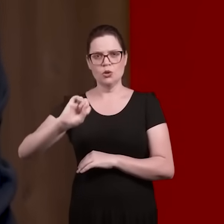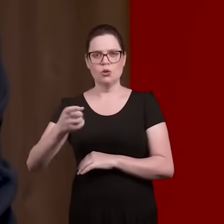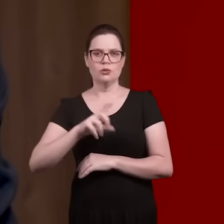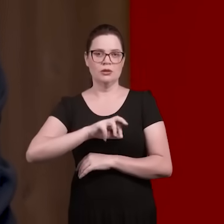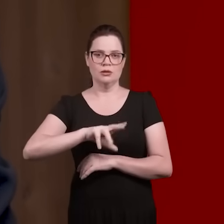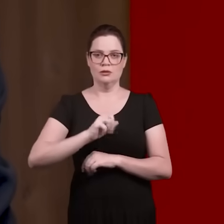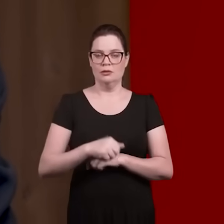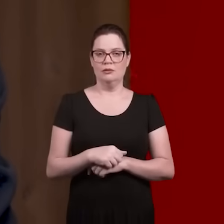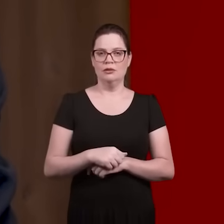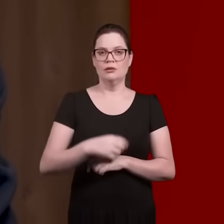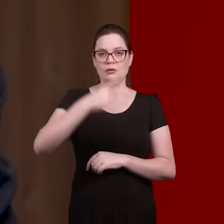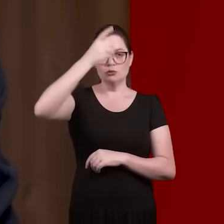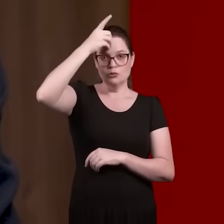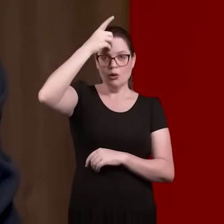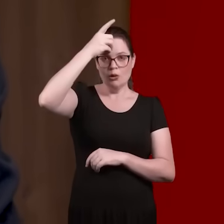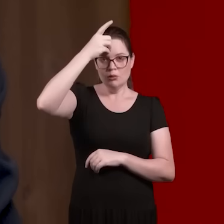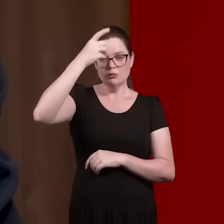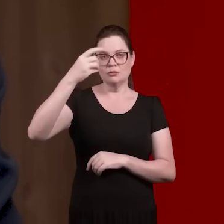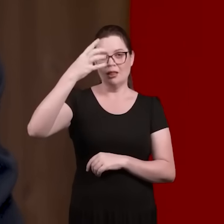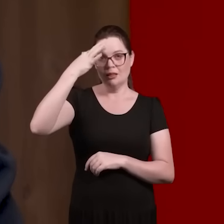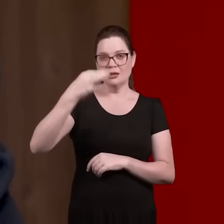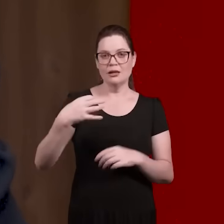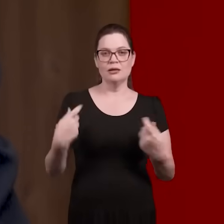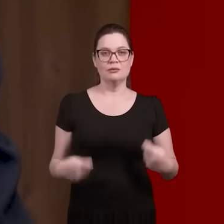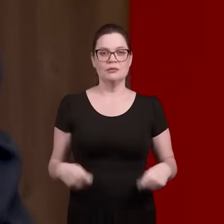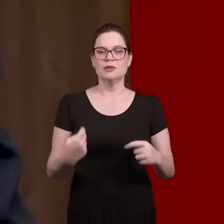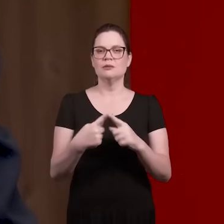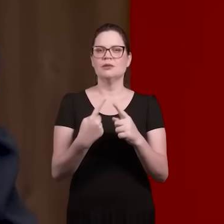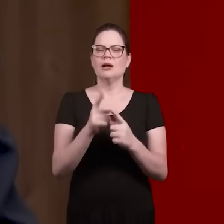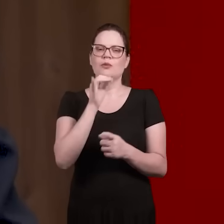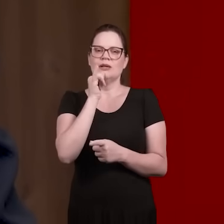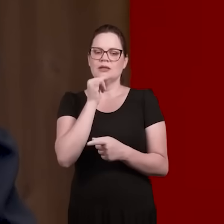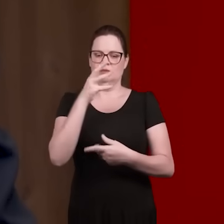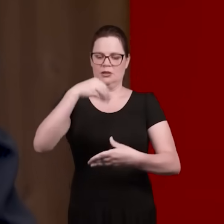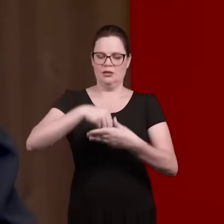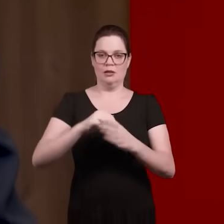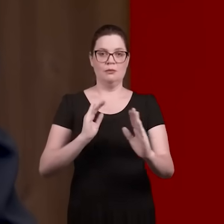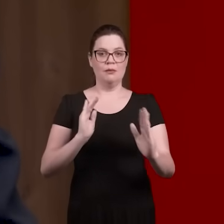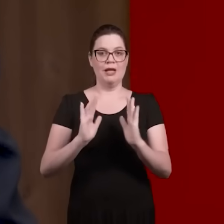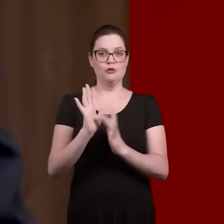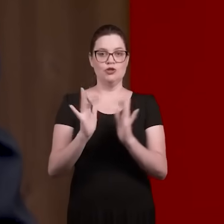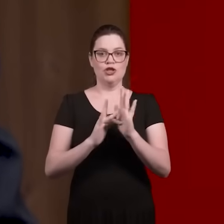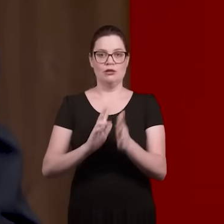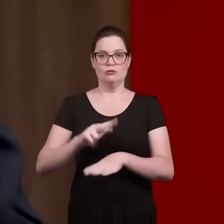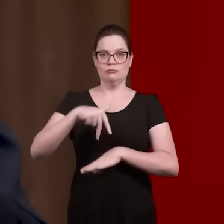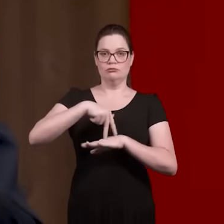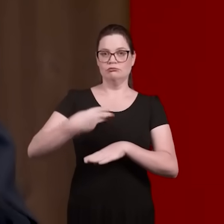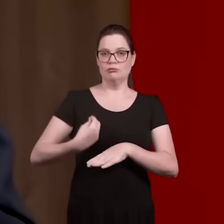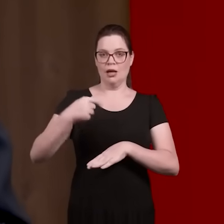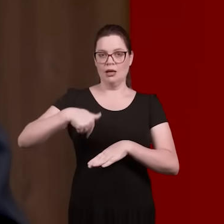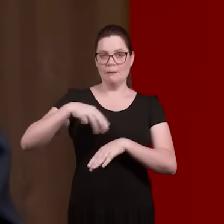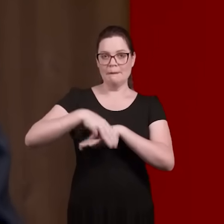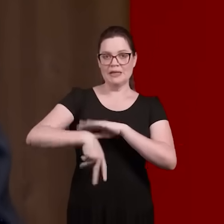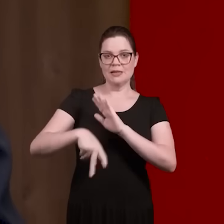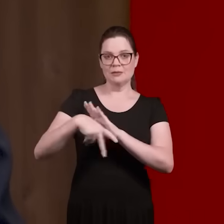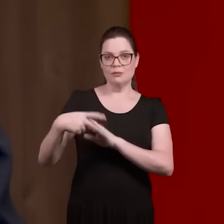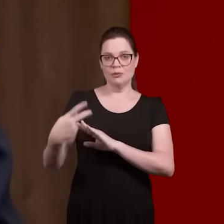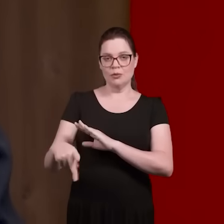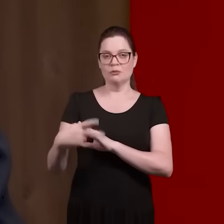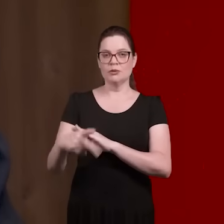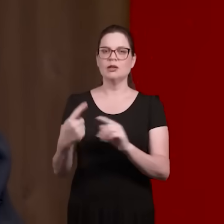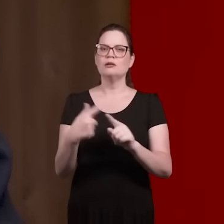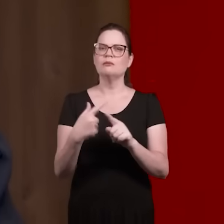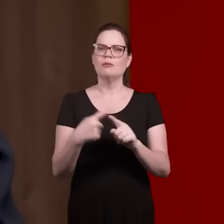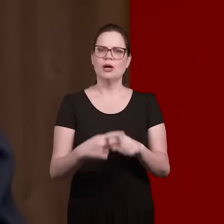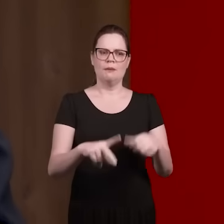muito evidente, esse dom, por exemplo, no ministério do Senhor Jesus. Isso. Quando Pedro dá uma palavra até